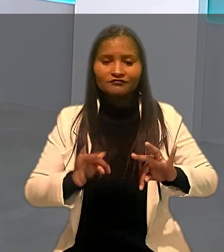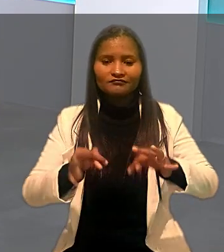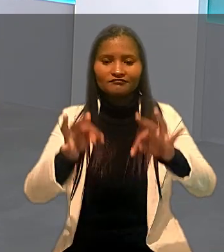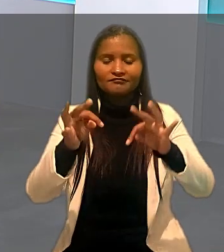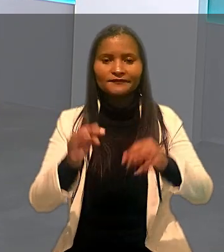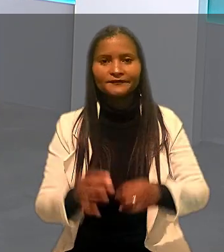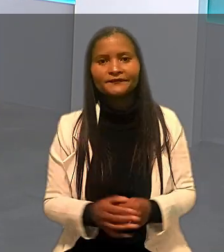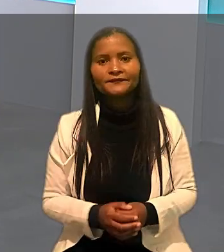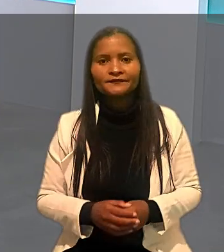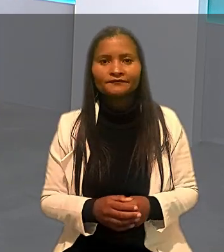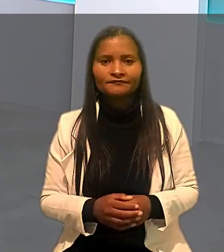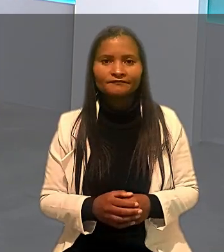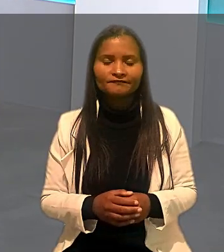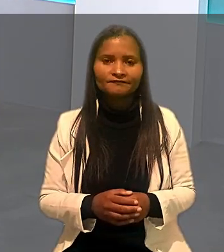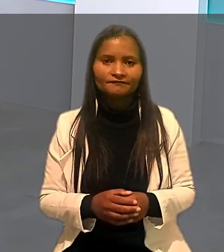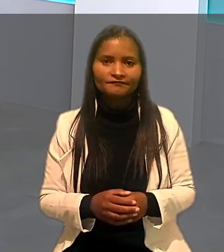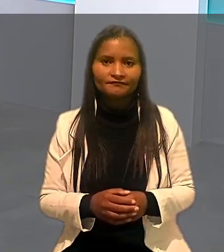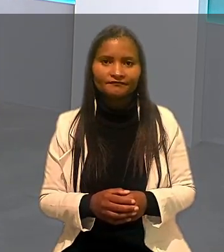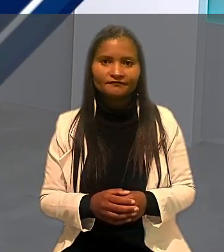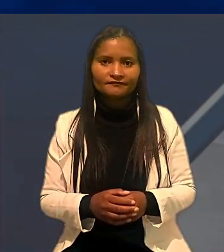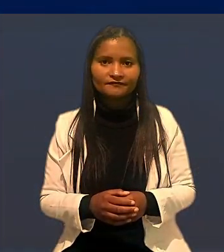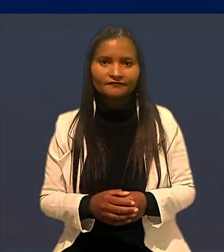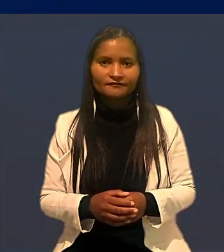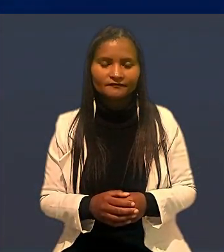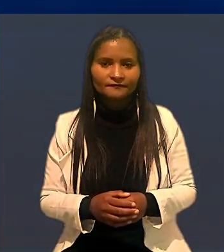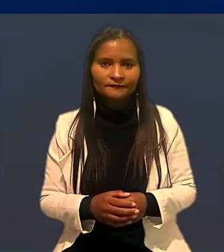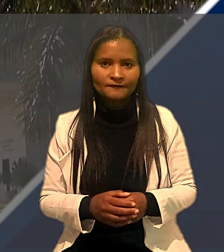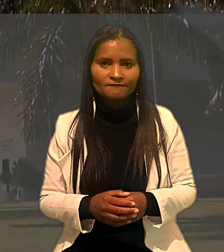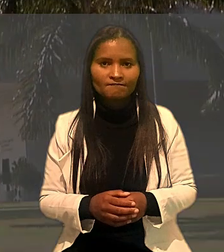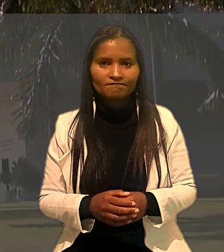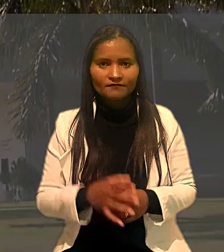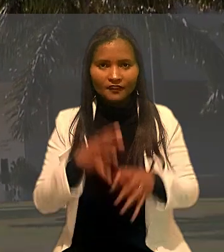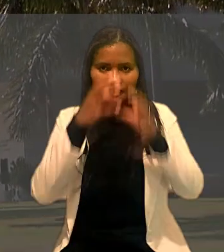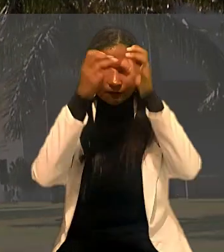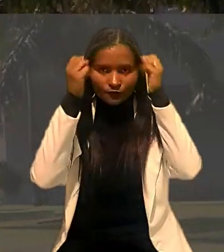e à modernização tecnológica.